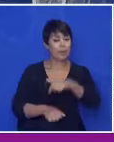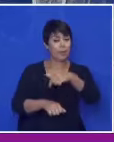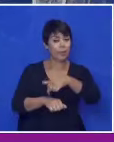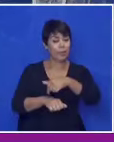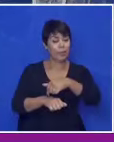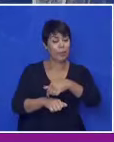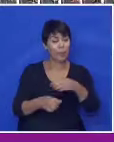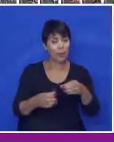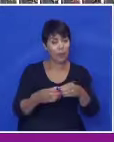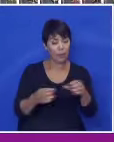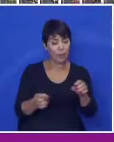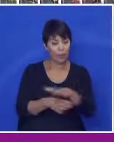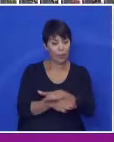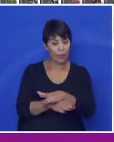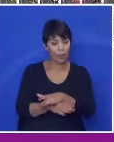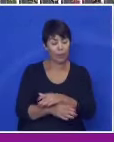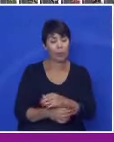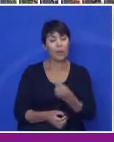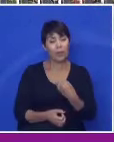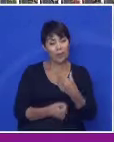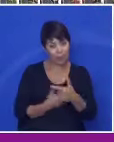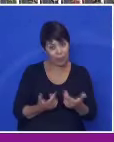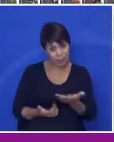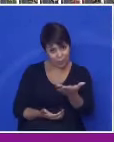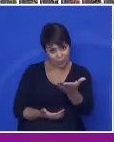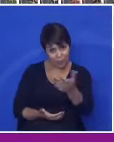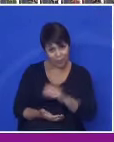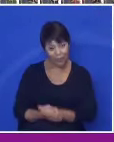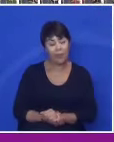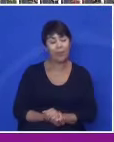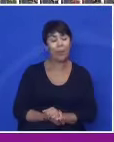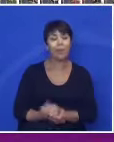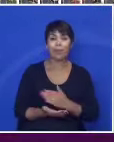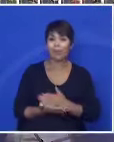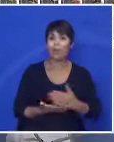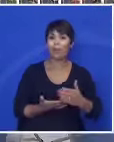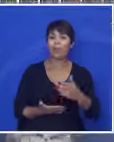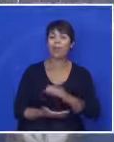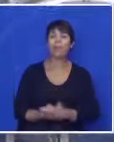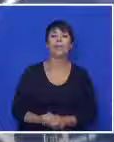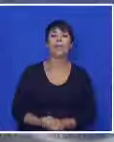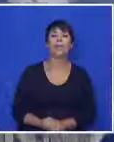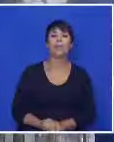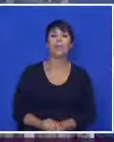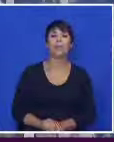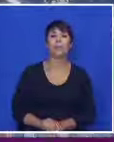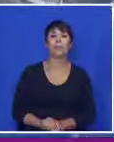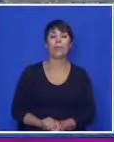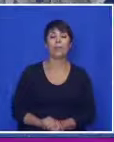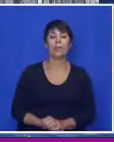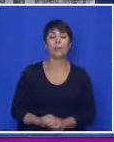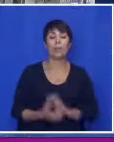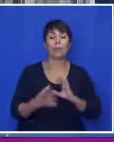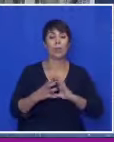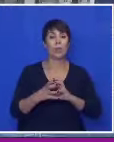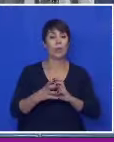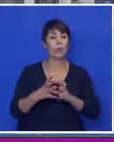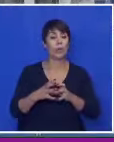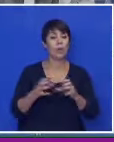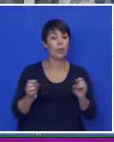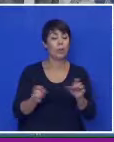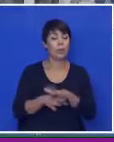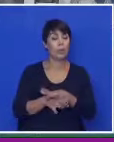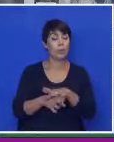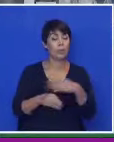Agora é a hora. Bolas posicionadas. Boa sorte para você que apostou. Valendo! Globo carregado,